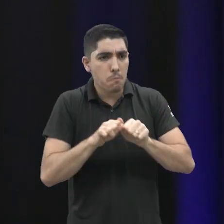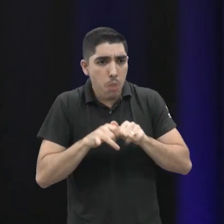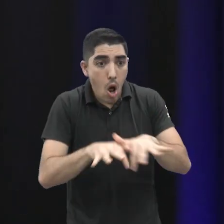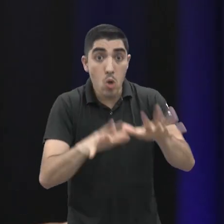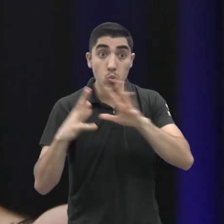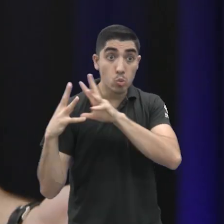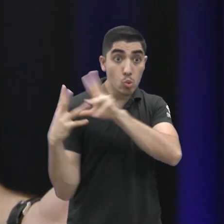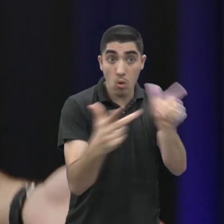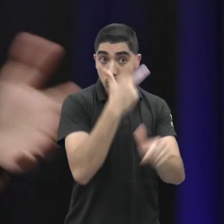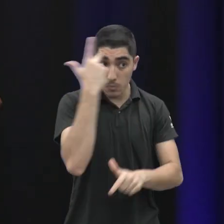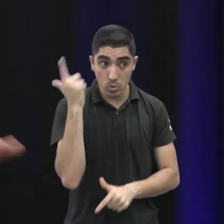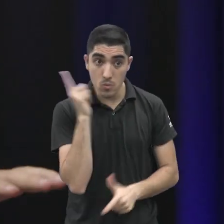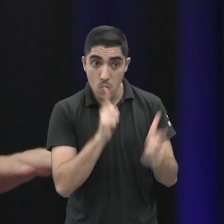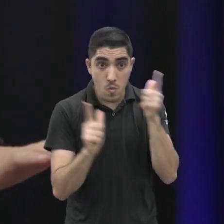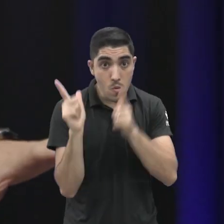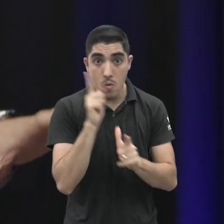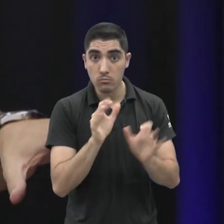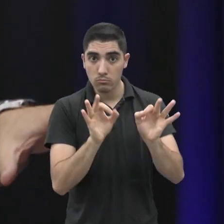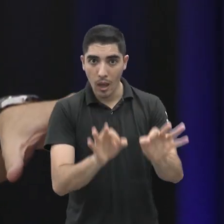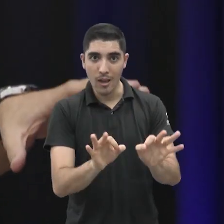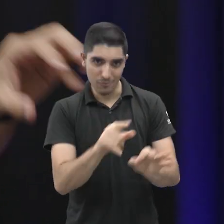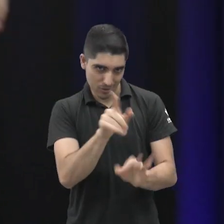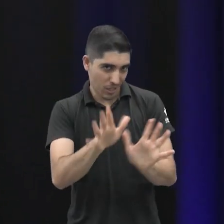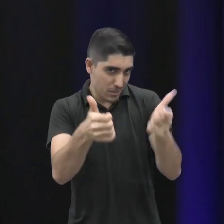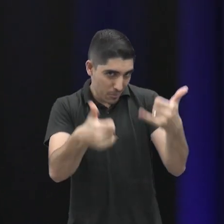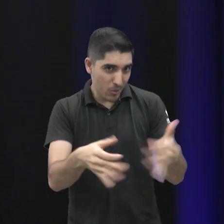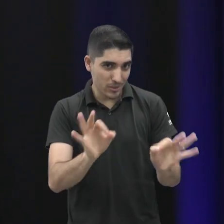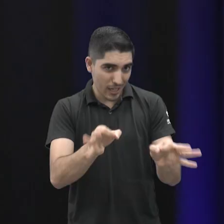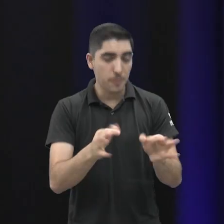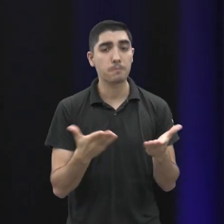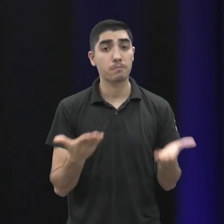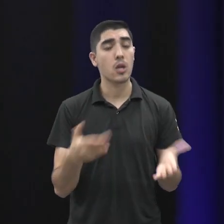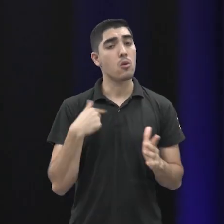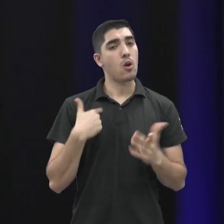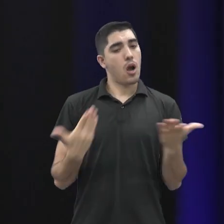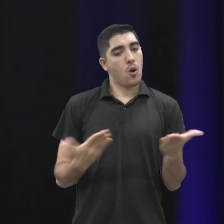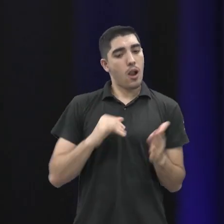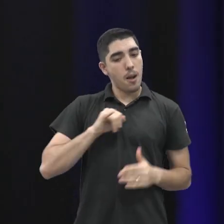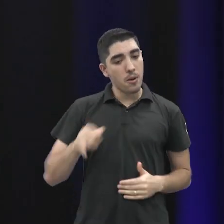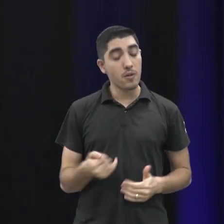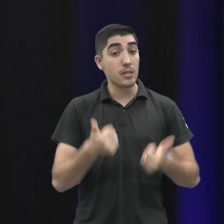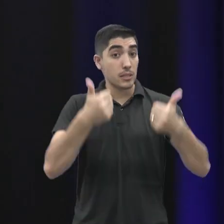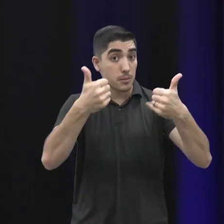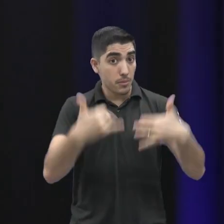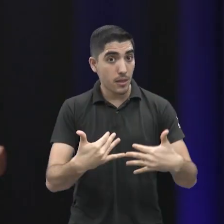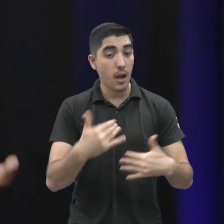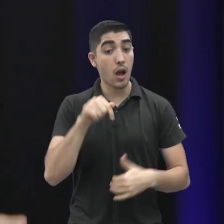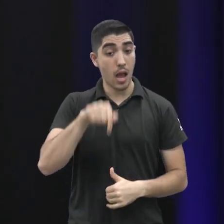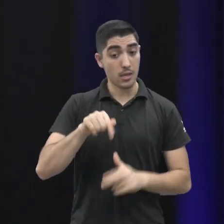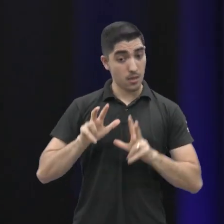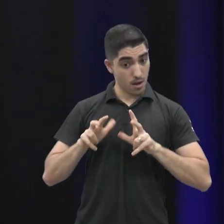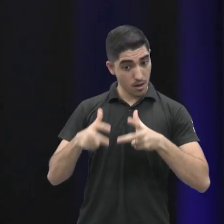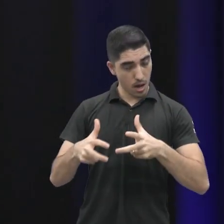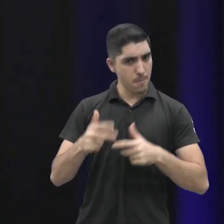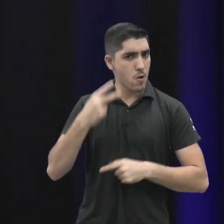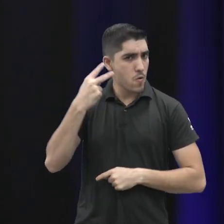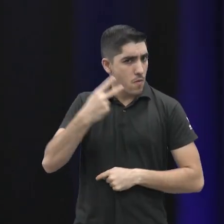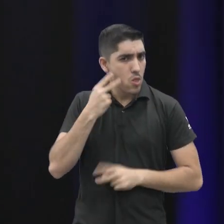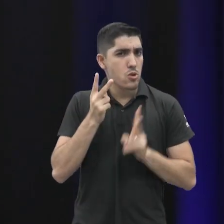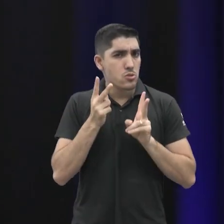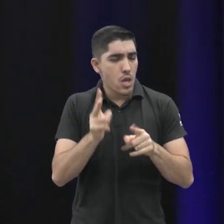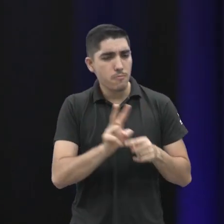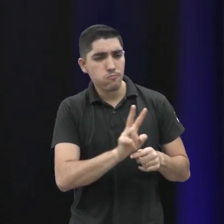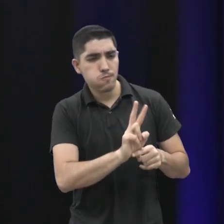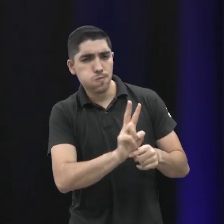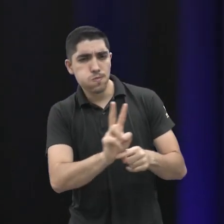saneamento como um todo. E eu aproveitei esse tema para trazer um trabalho aqui da Câmara justamente voltado na fiscalização de todo